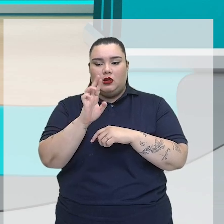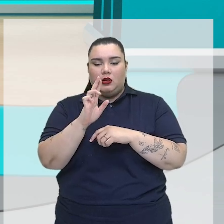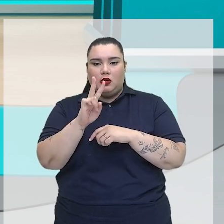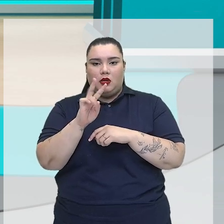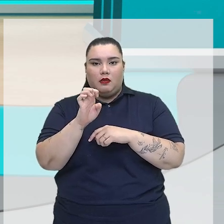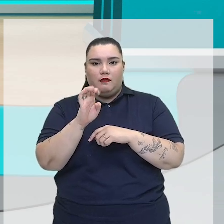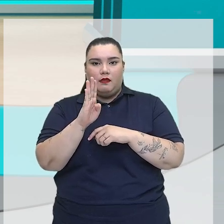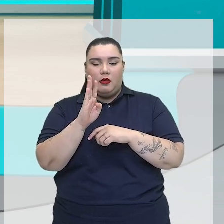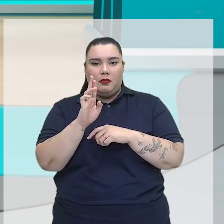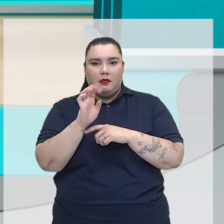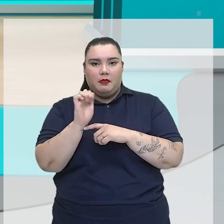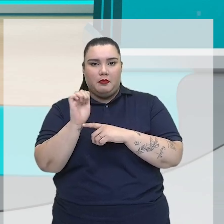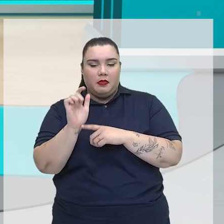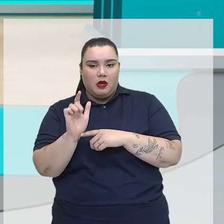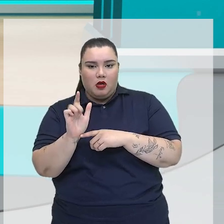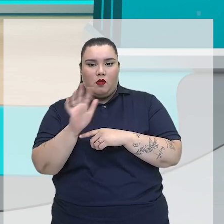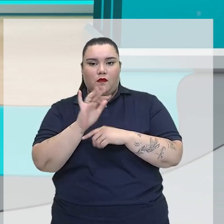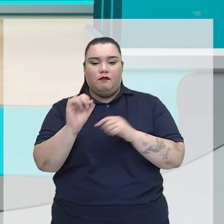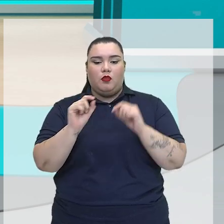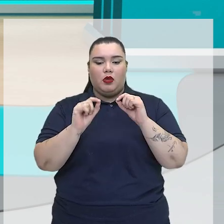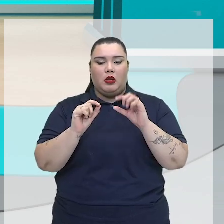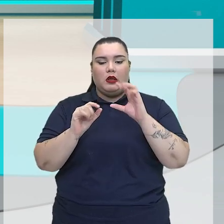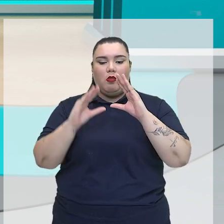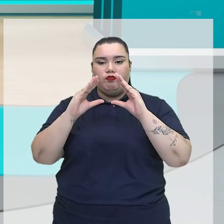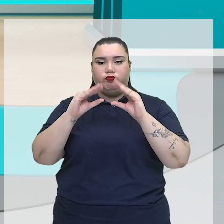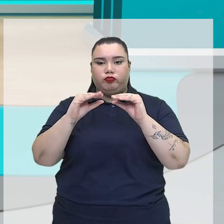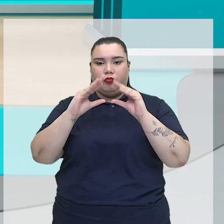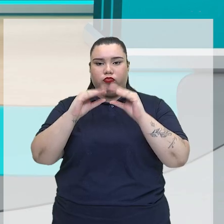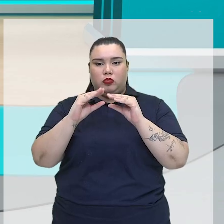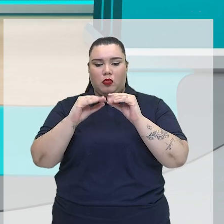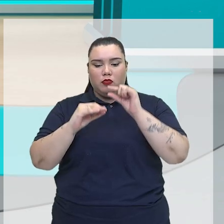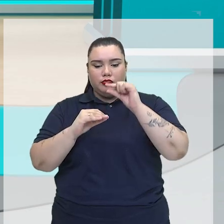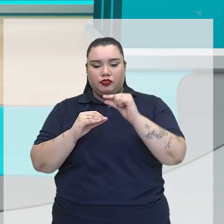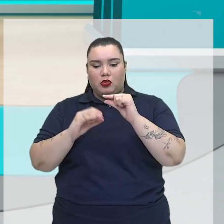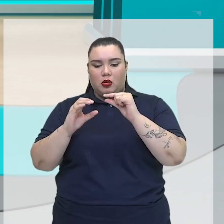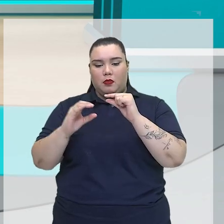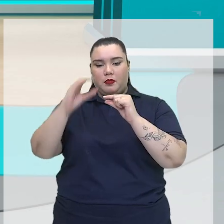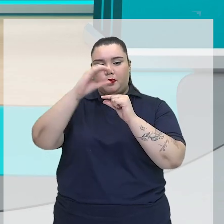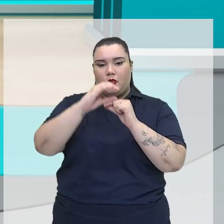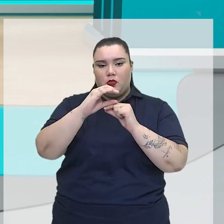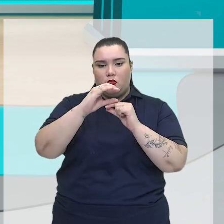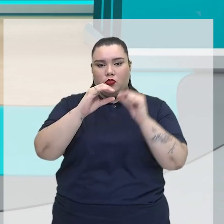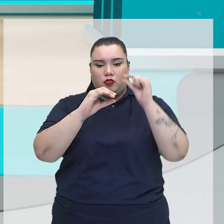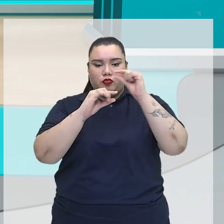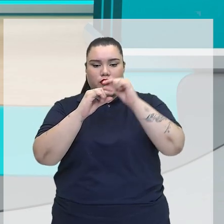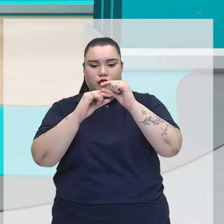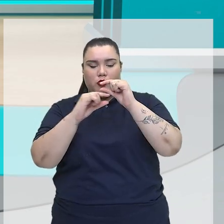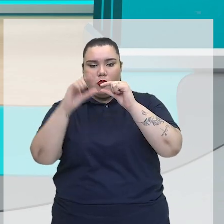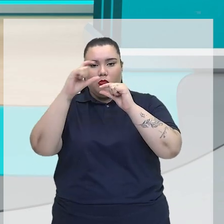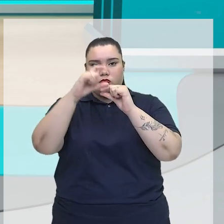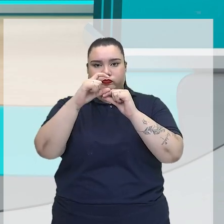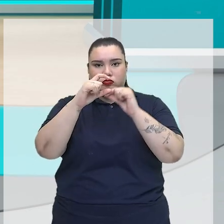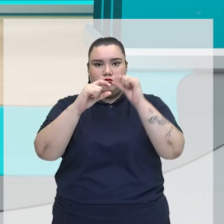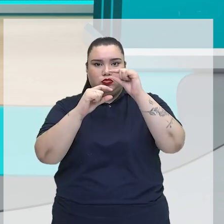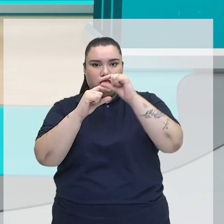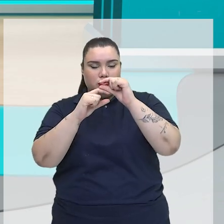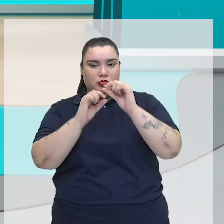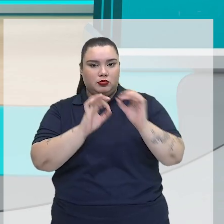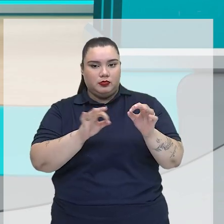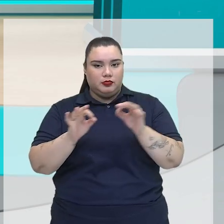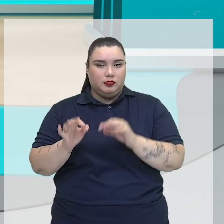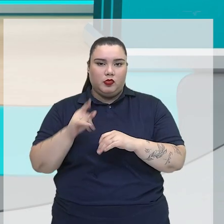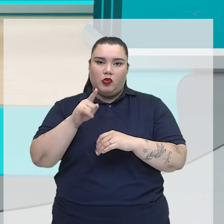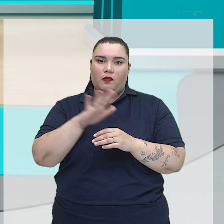proteger o impacto dessas vértebras, né, quando a gente for fazer ali as nossas ações. Quando você vai pular corda, quando você vai